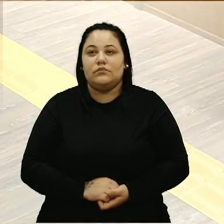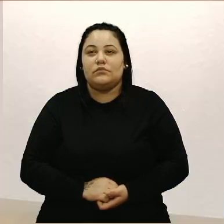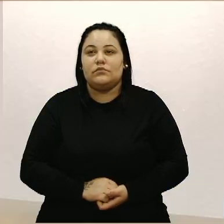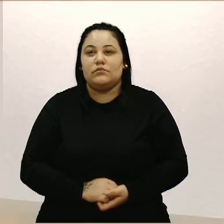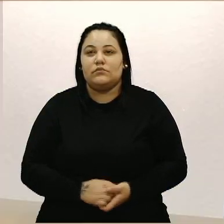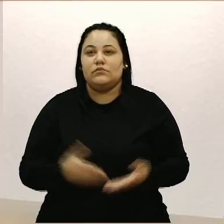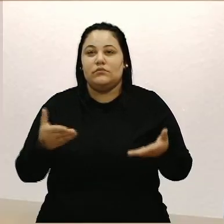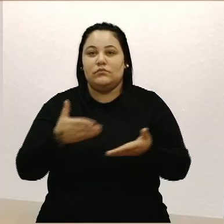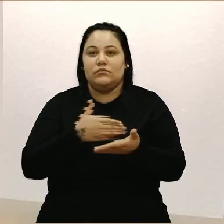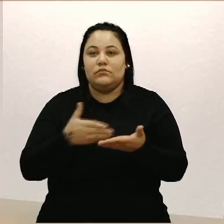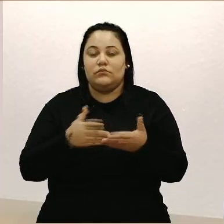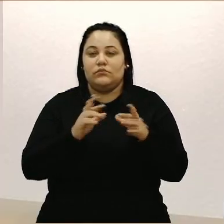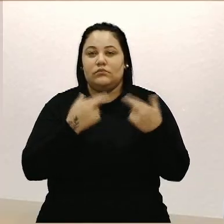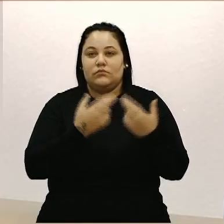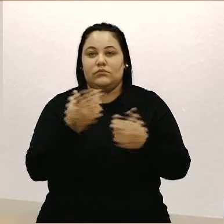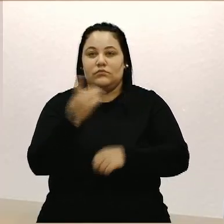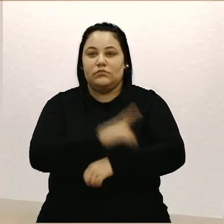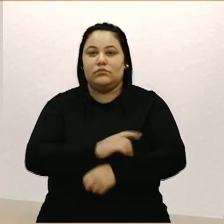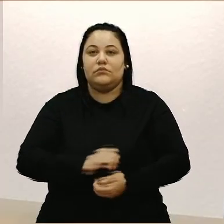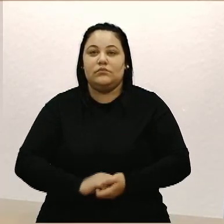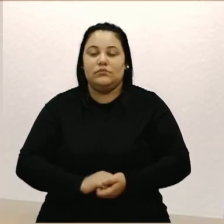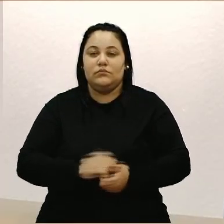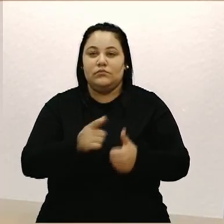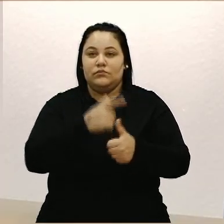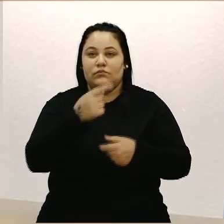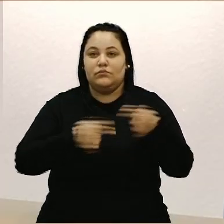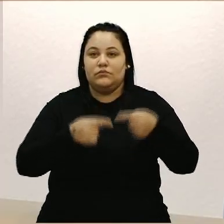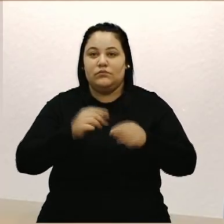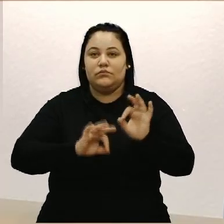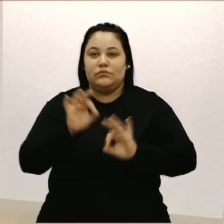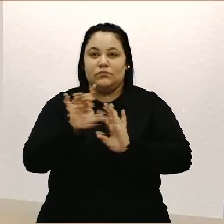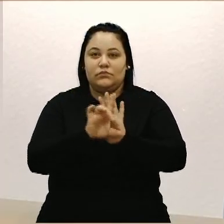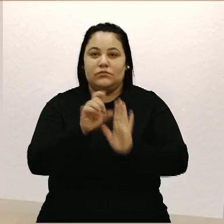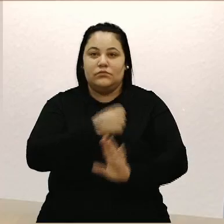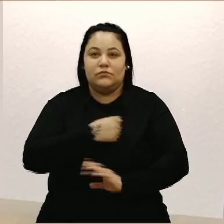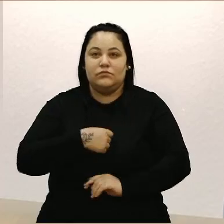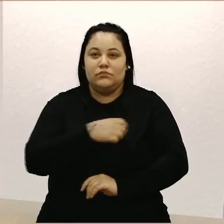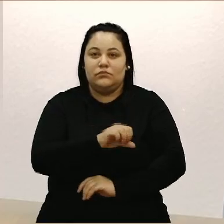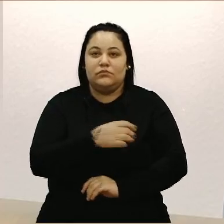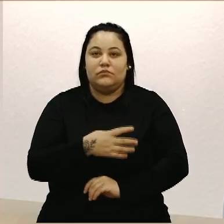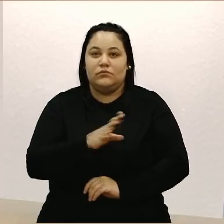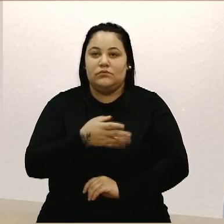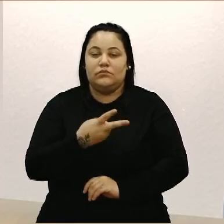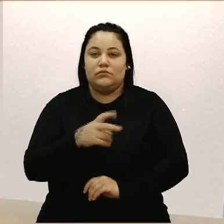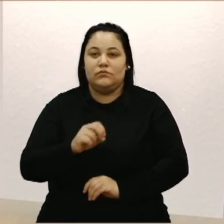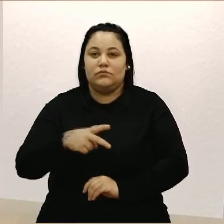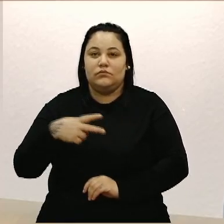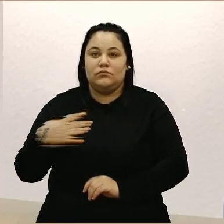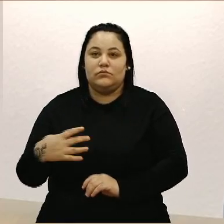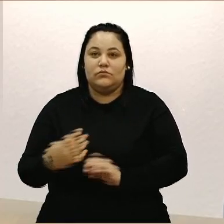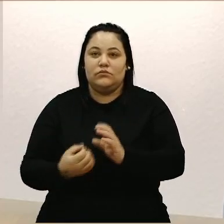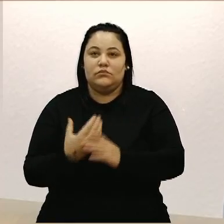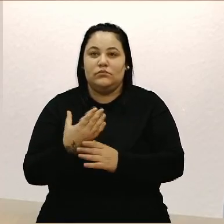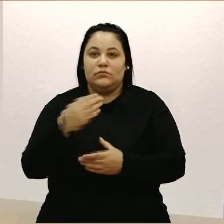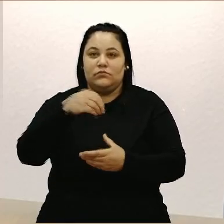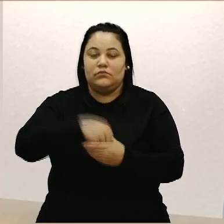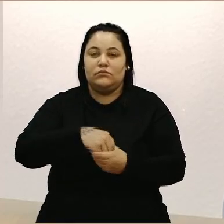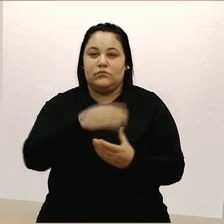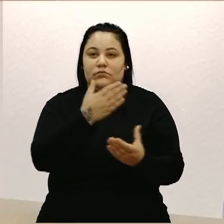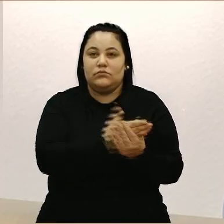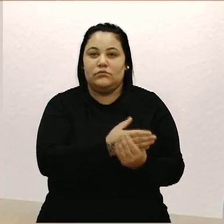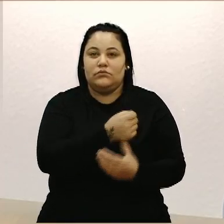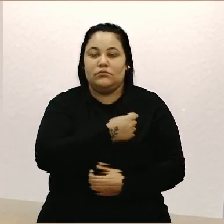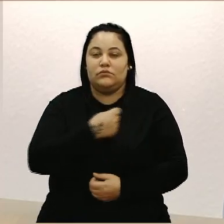Passemos à ordem do dia. Em primeira discussão, projeto de lei número 94/2024, contido no processo